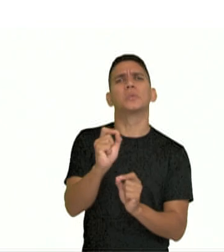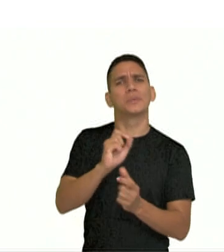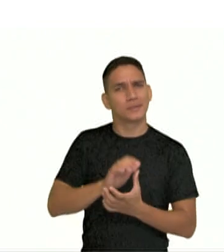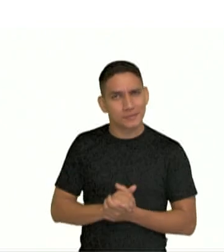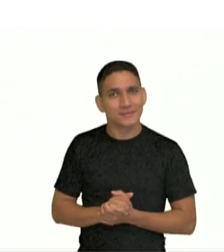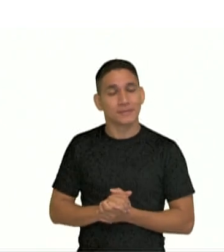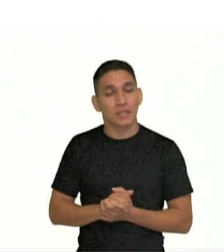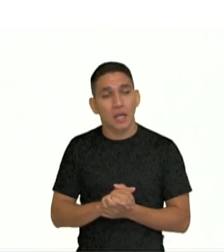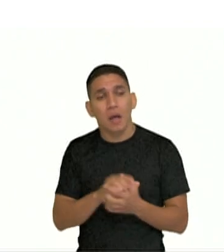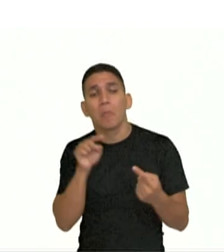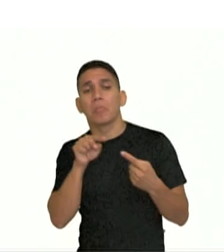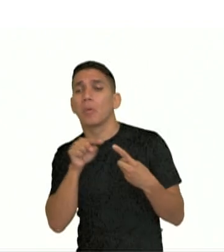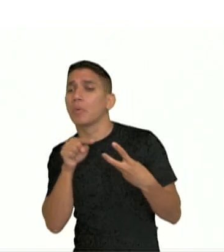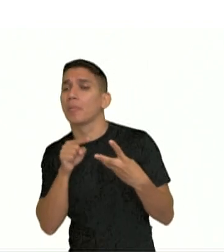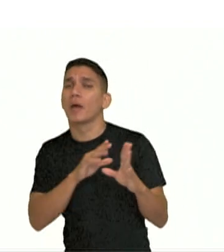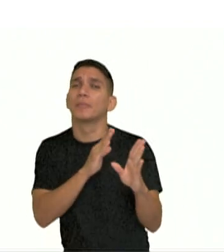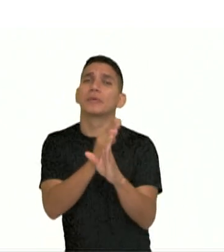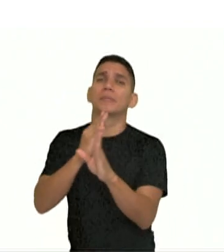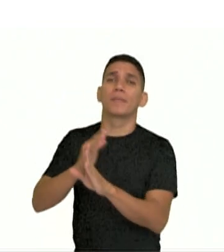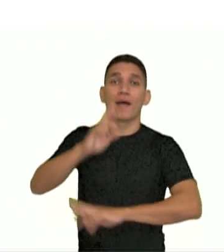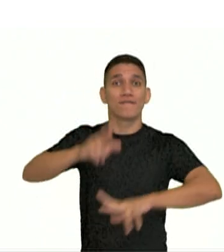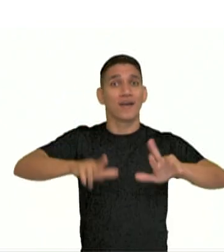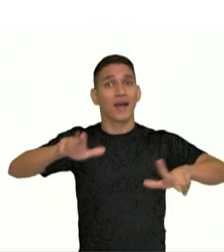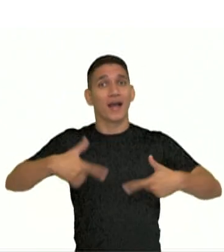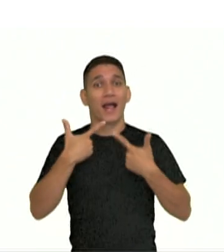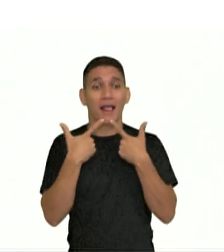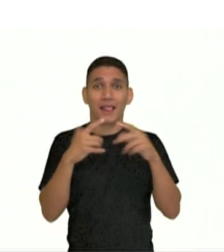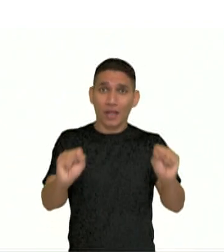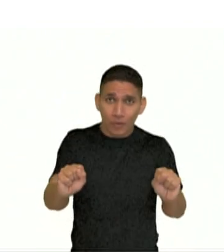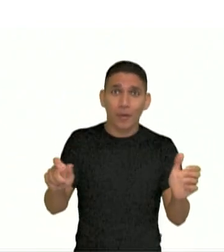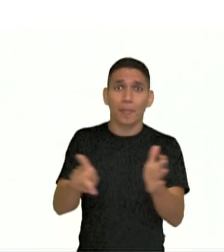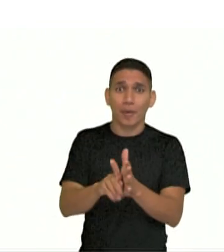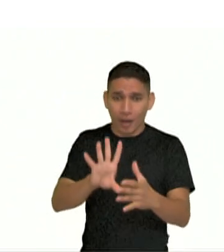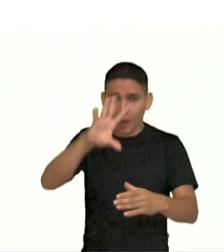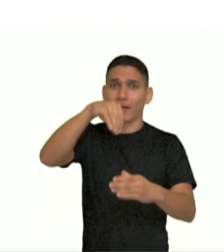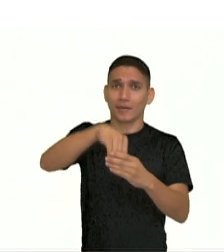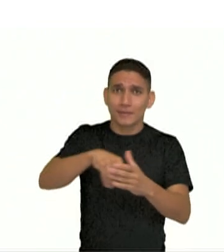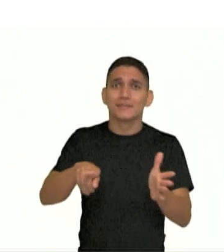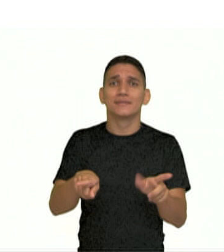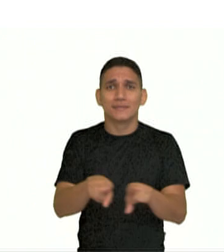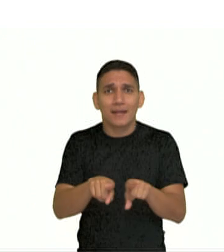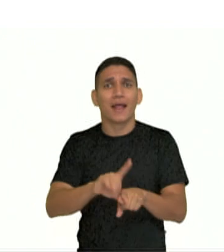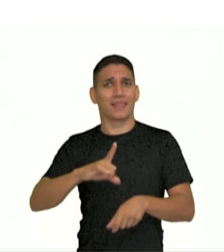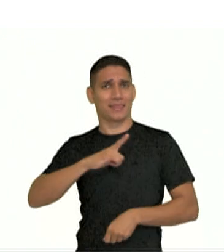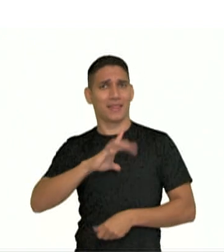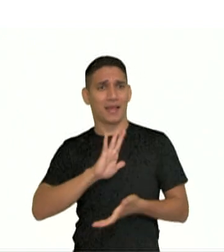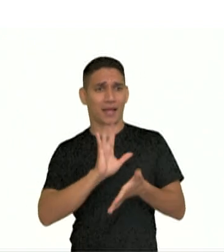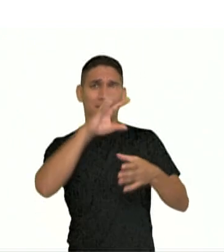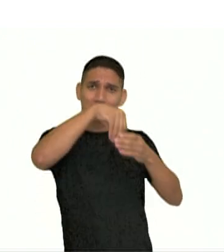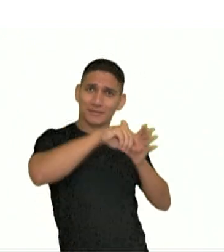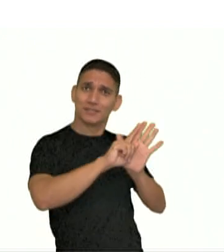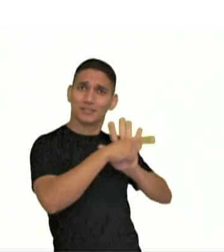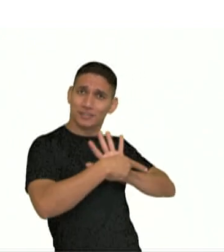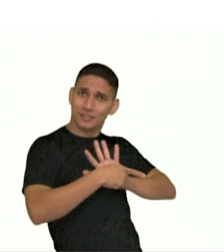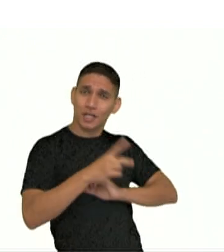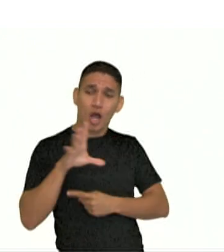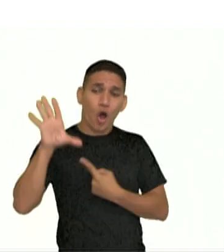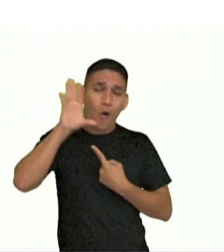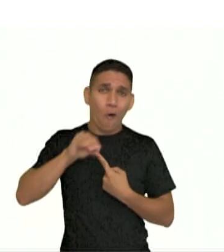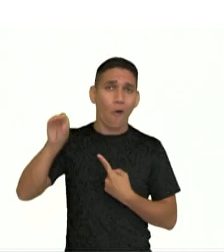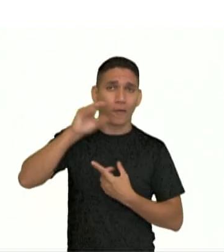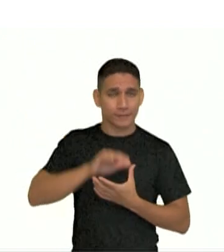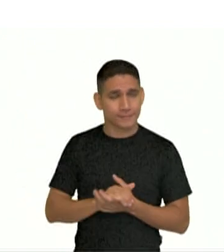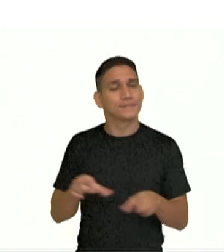Identificar as variações linguísticas presentes e possíveis neste gênero oral. E